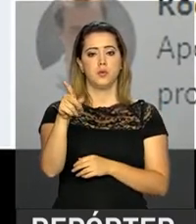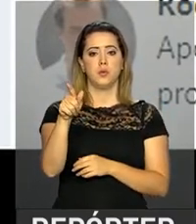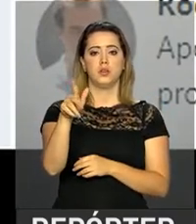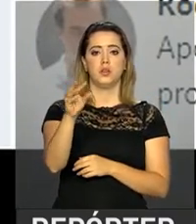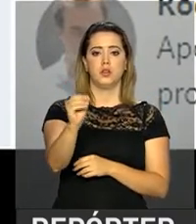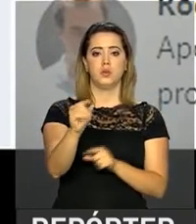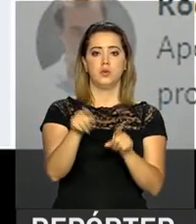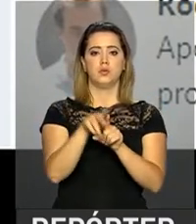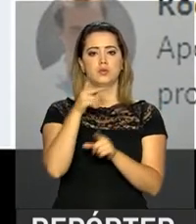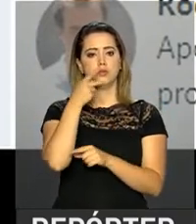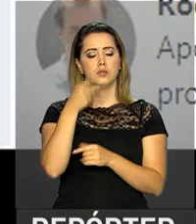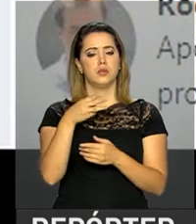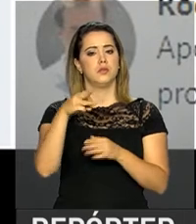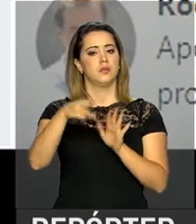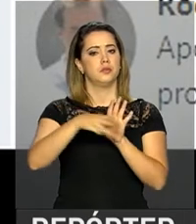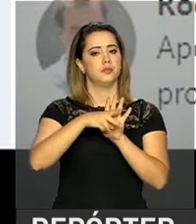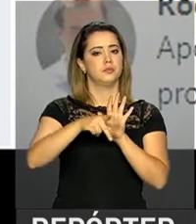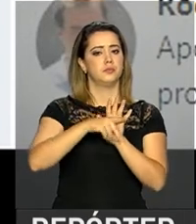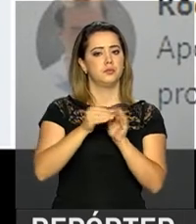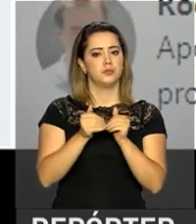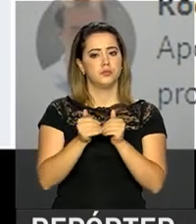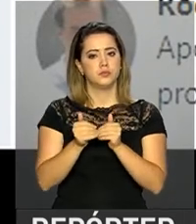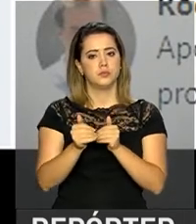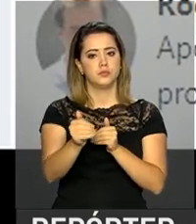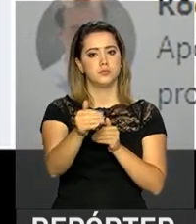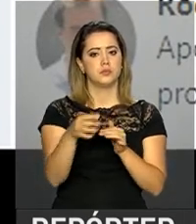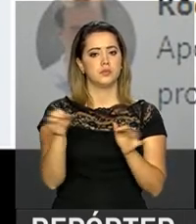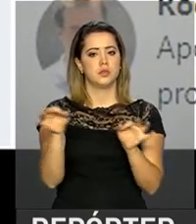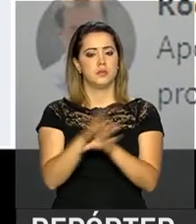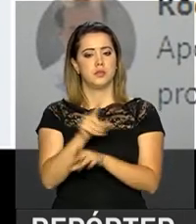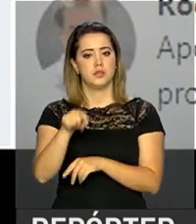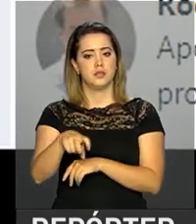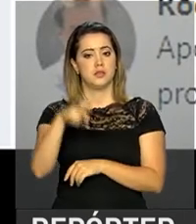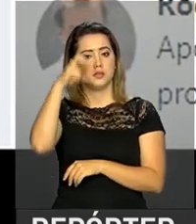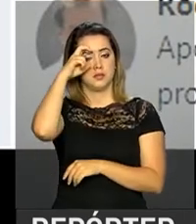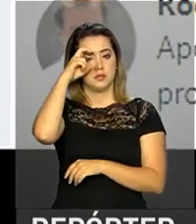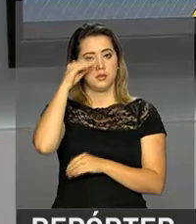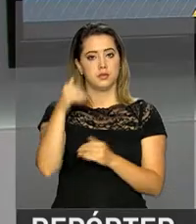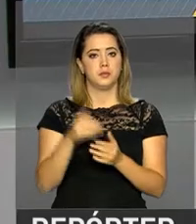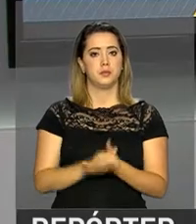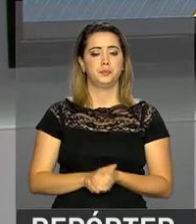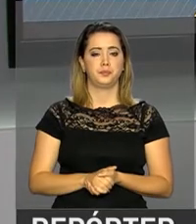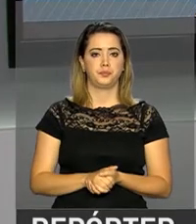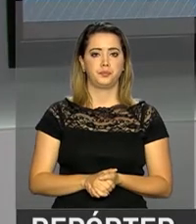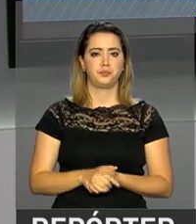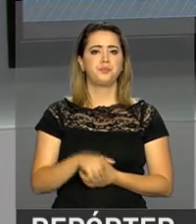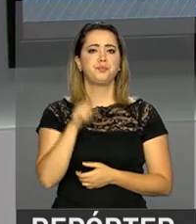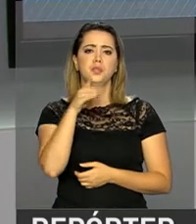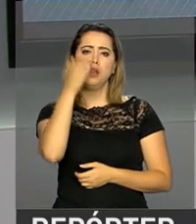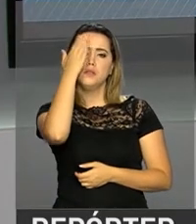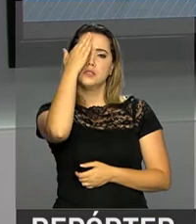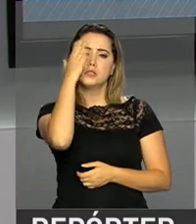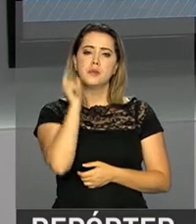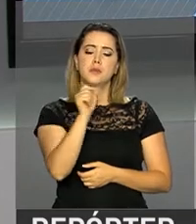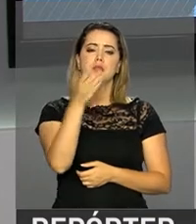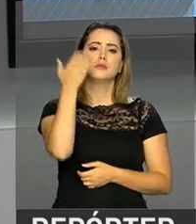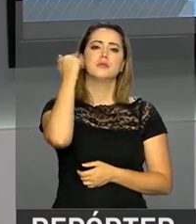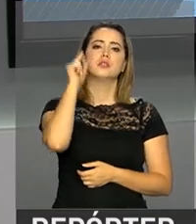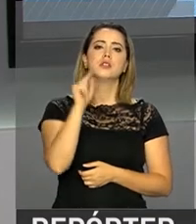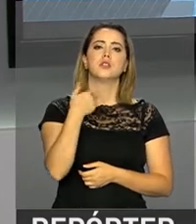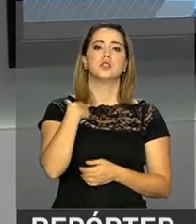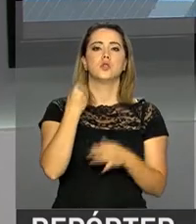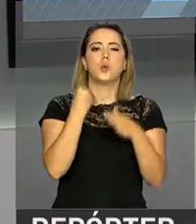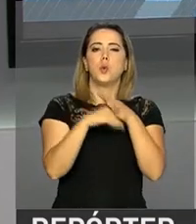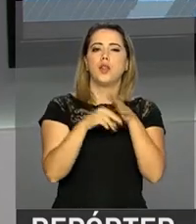editou medida provisória estendendo o prazo que terminaria nesta quinta-feira. Você sabia que aquele velho hábito de